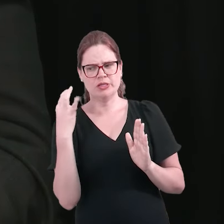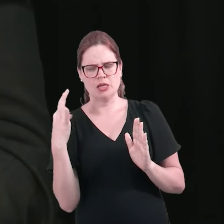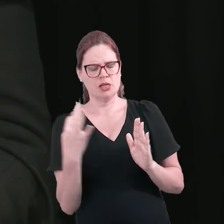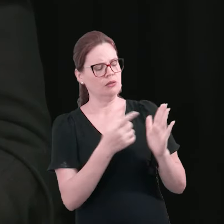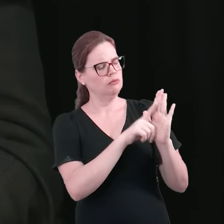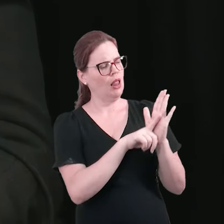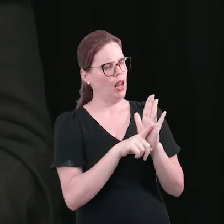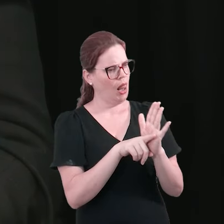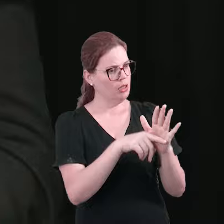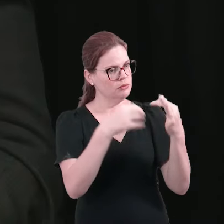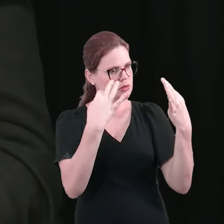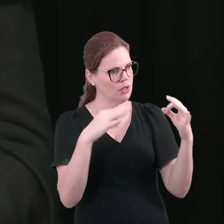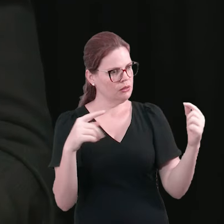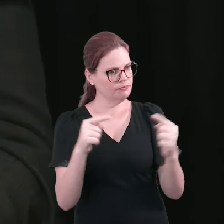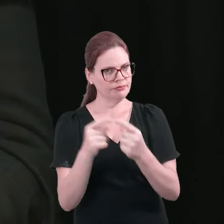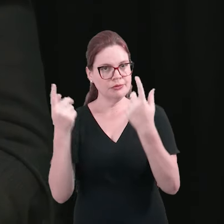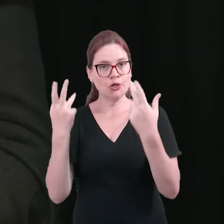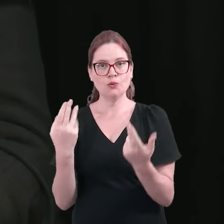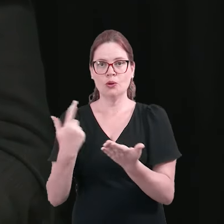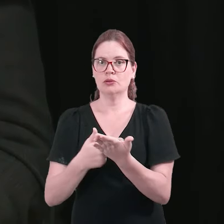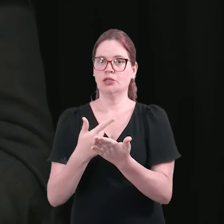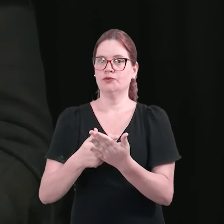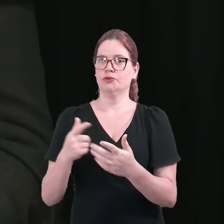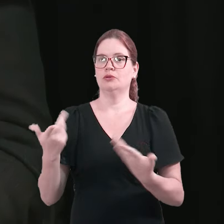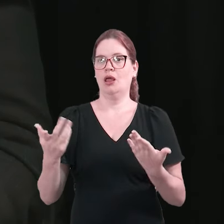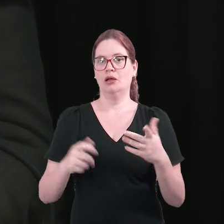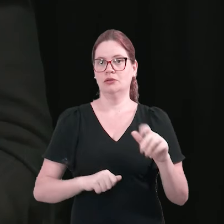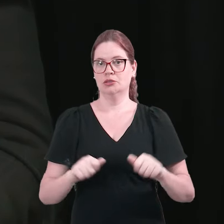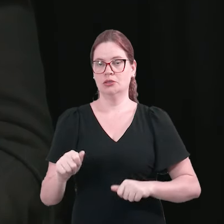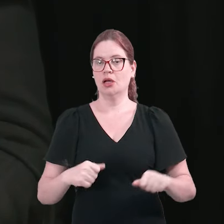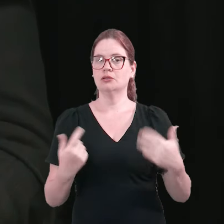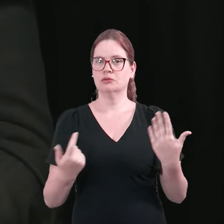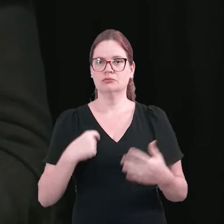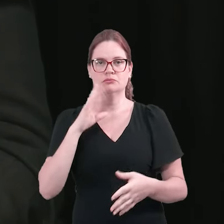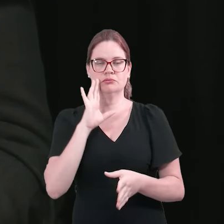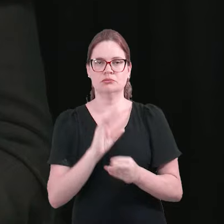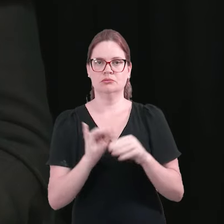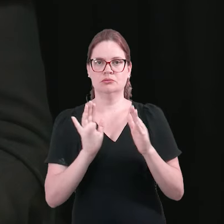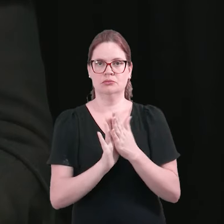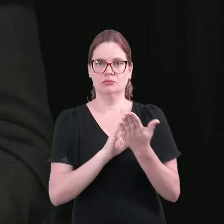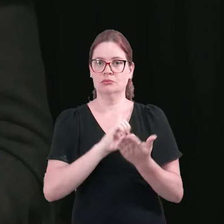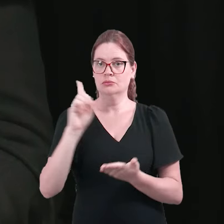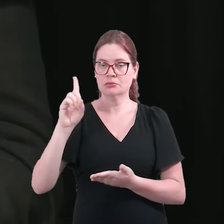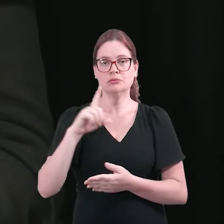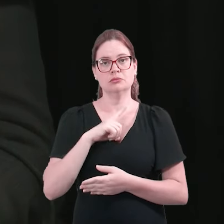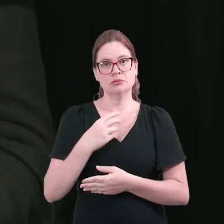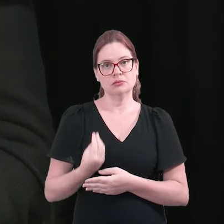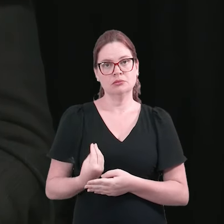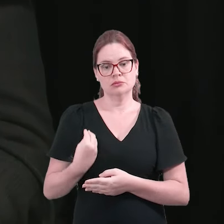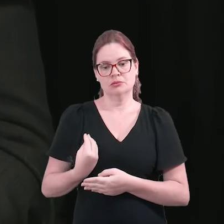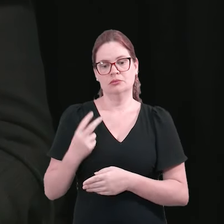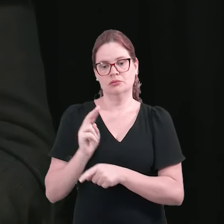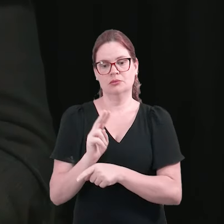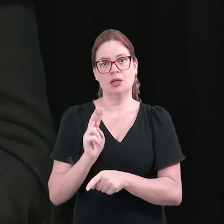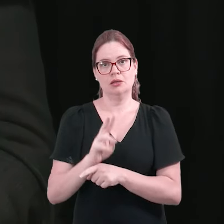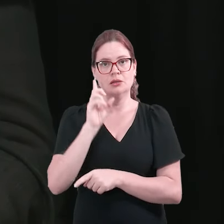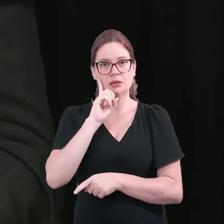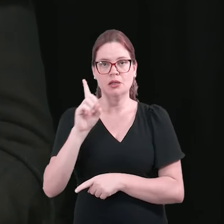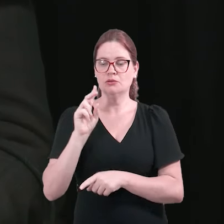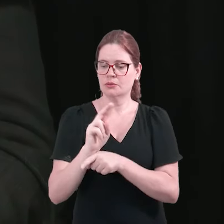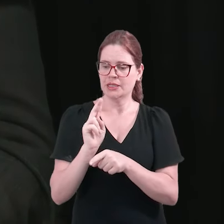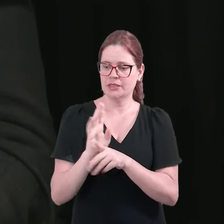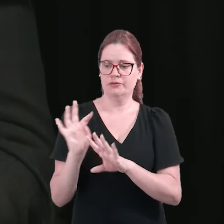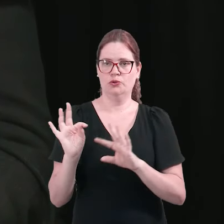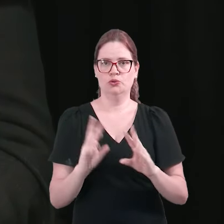Lucas escreveu certinho ali no livro de Atos. Então isso tudo mostra que a palavra de Deus ela é inerrante. E mais ainda, mostra que Deus ele preserva a